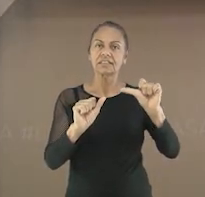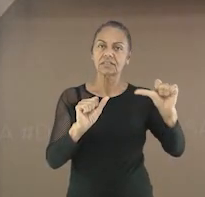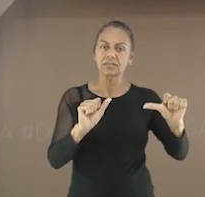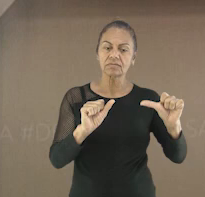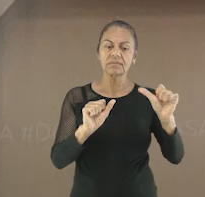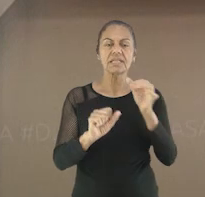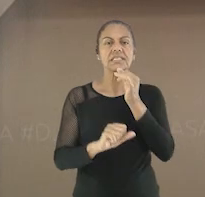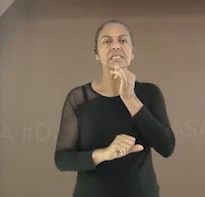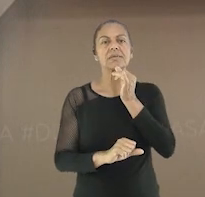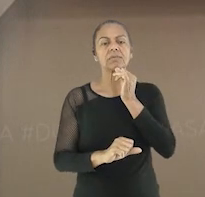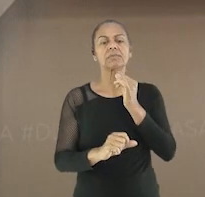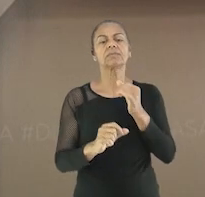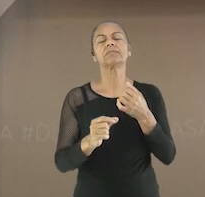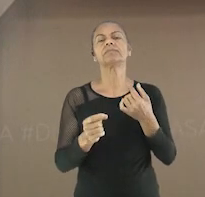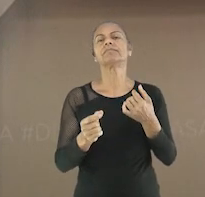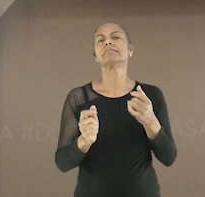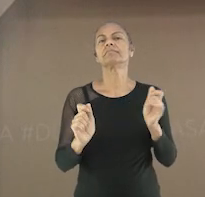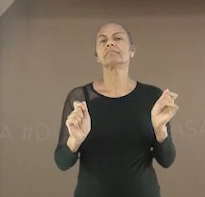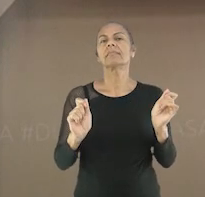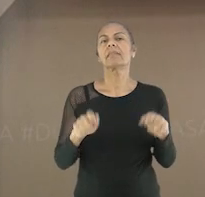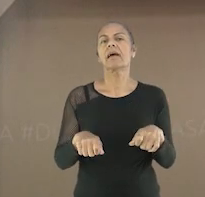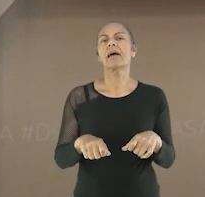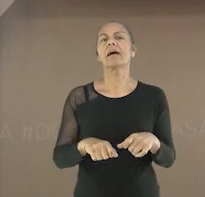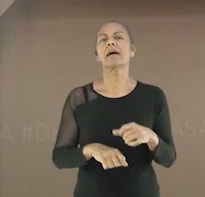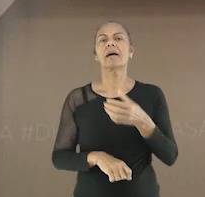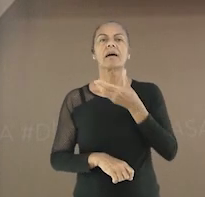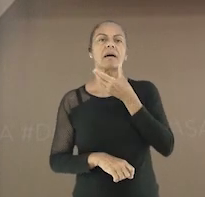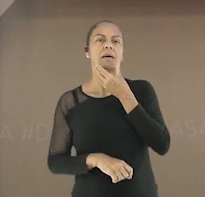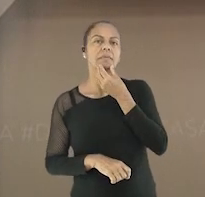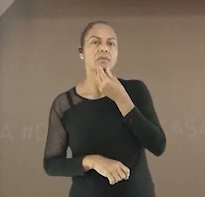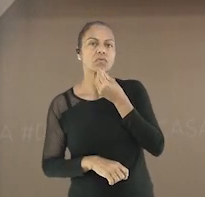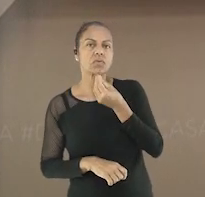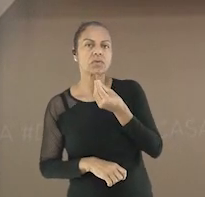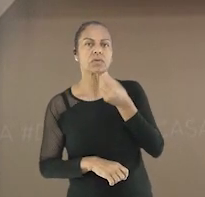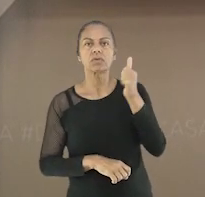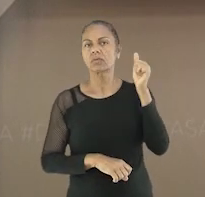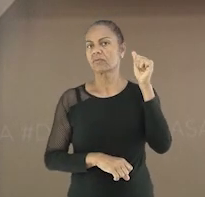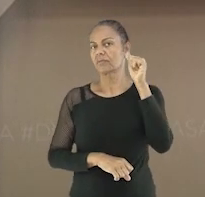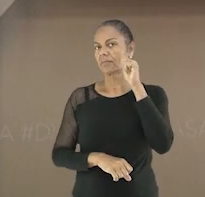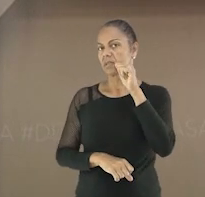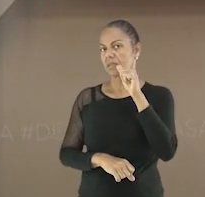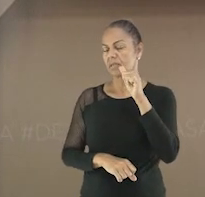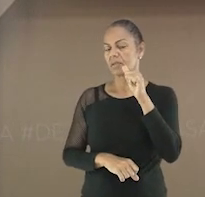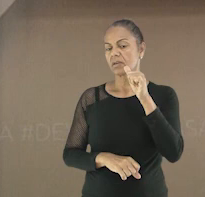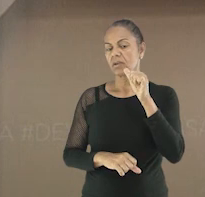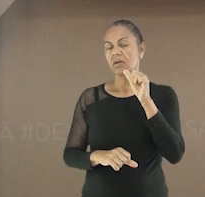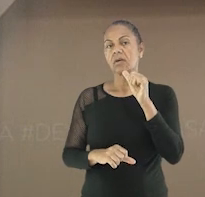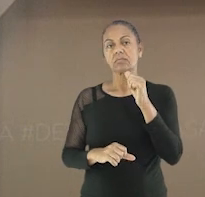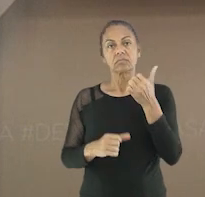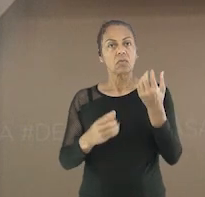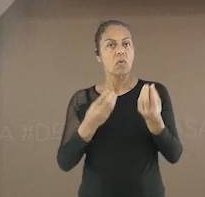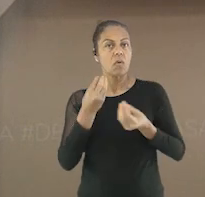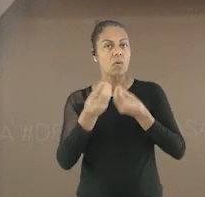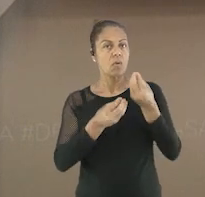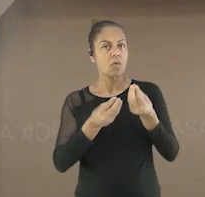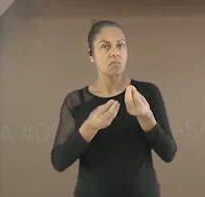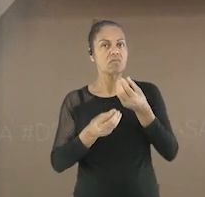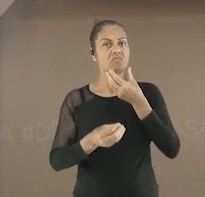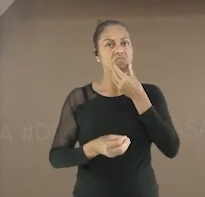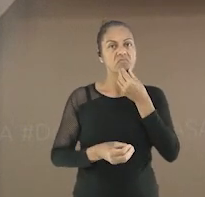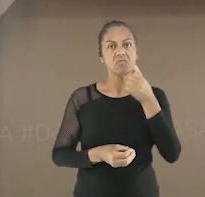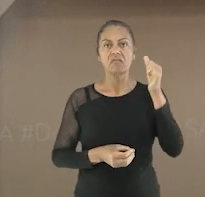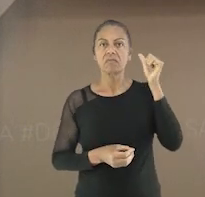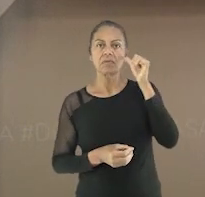substantivo. Por exemplo, um substantivo pode ser masculino ou feminino. Isto é, flexão